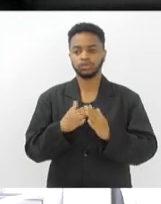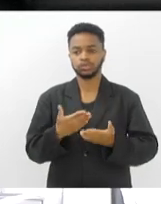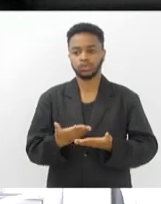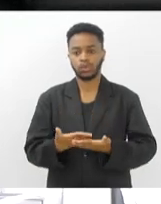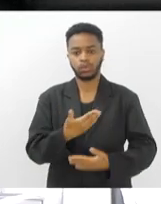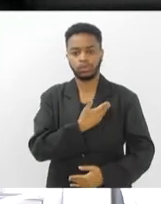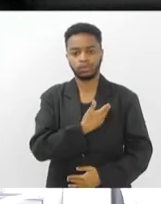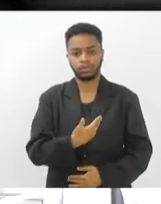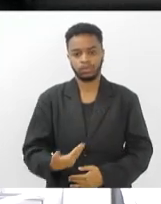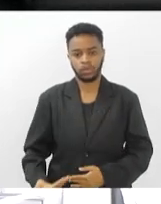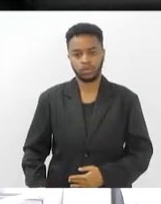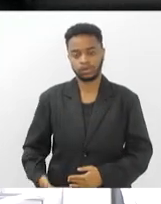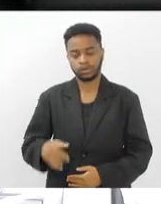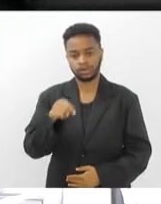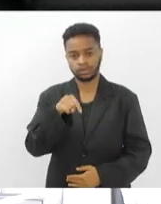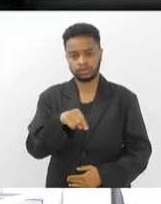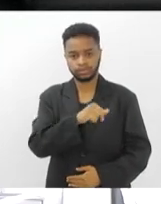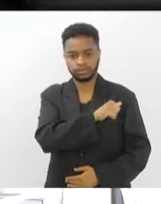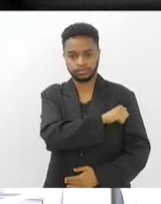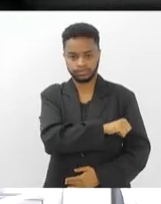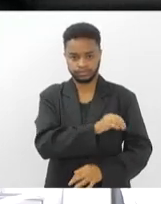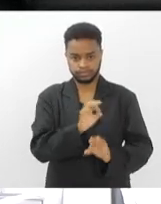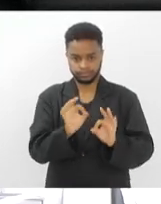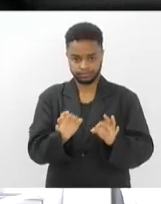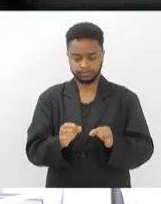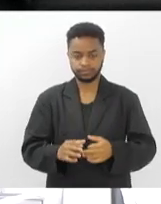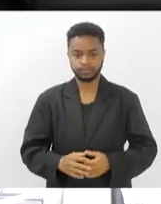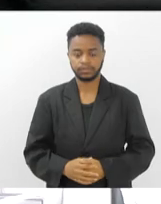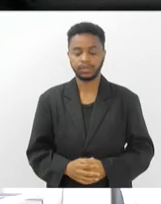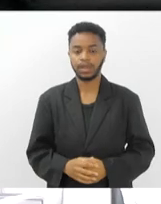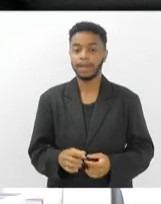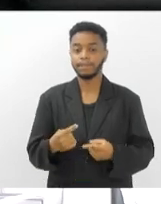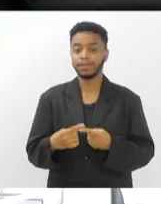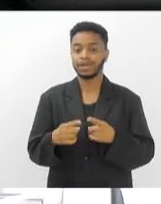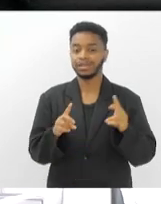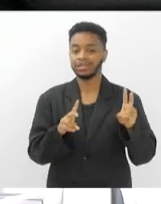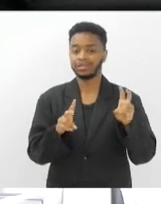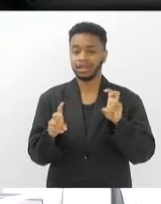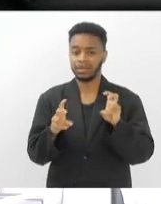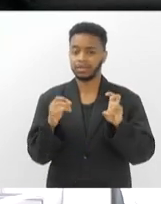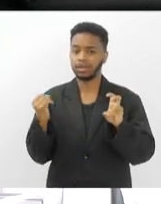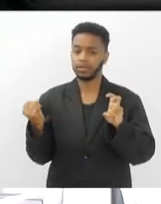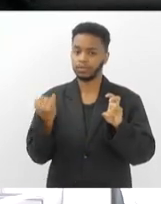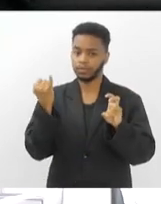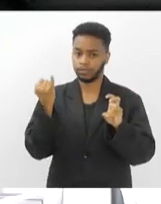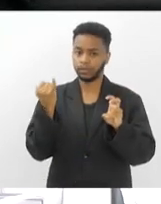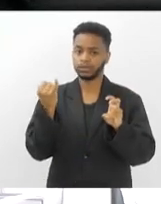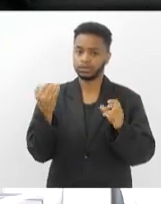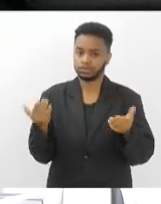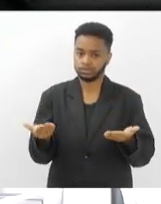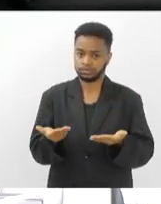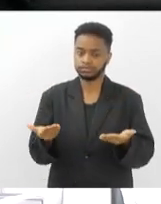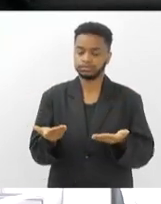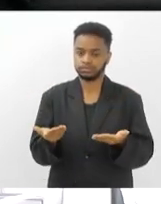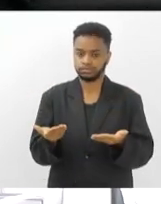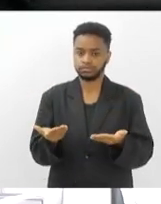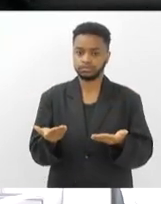rede pública do Estado, né, para que esse tema tão relevante nos tempos